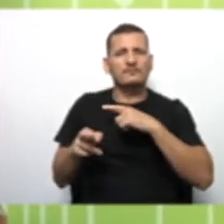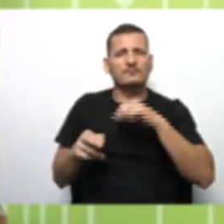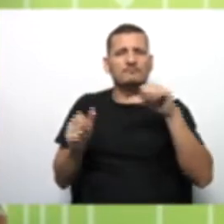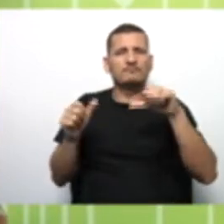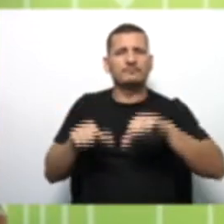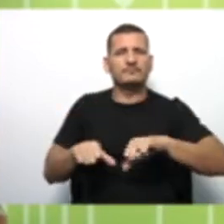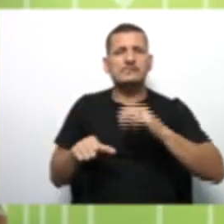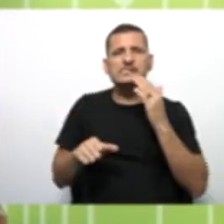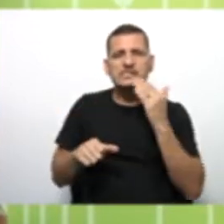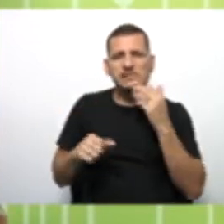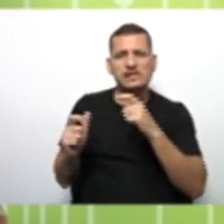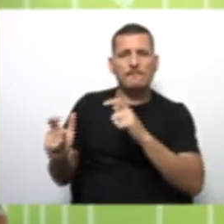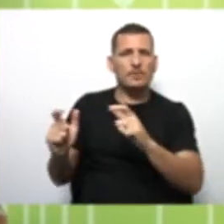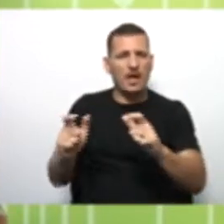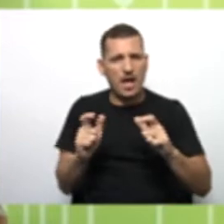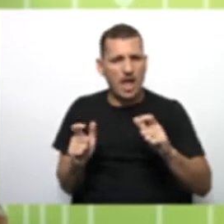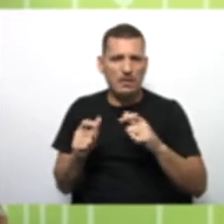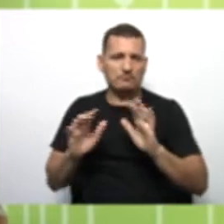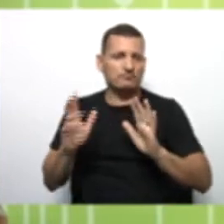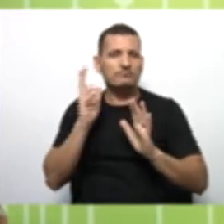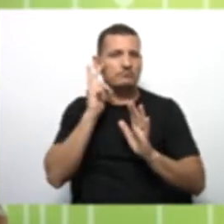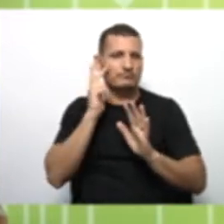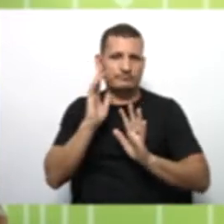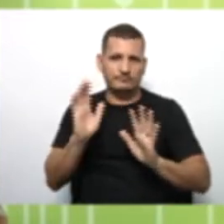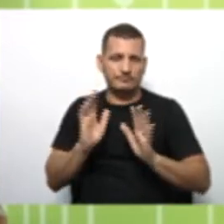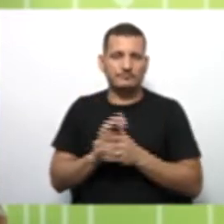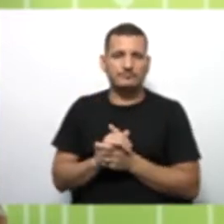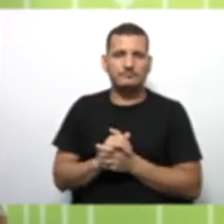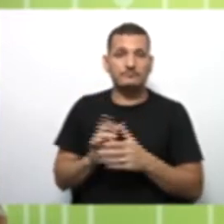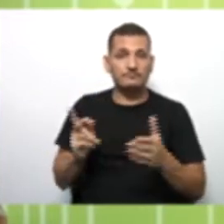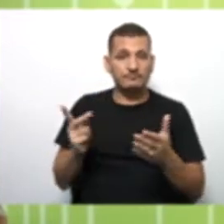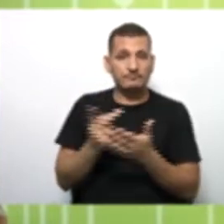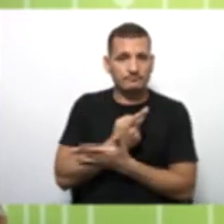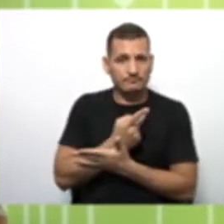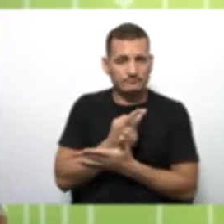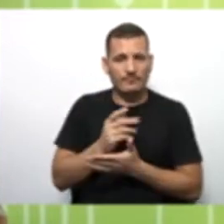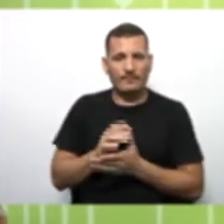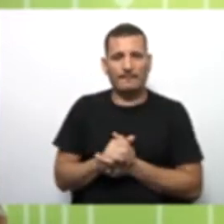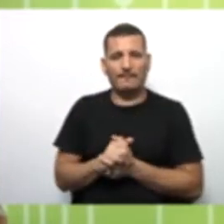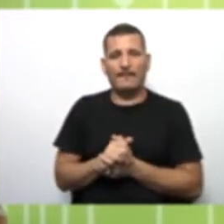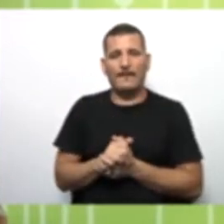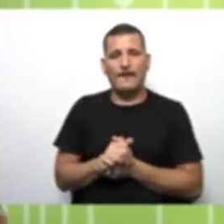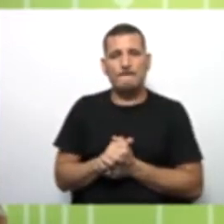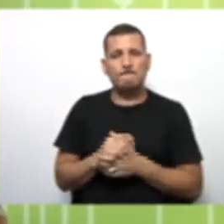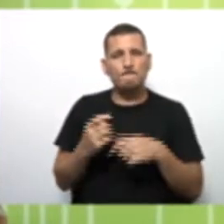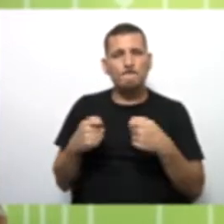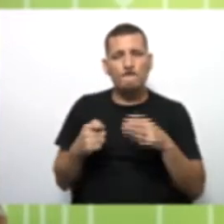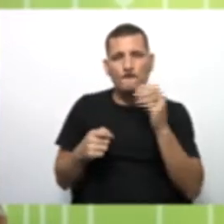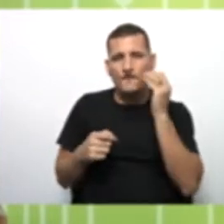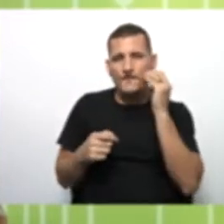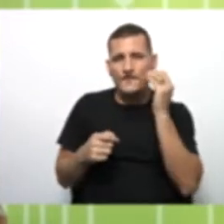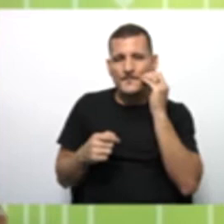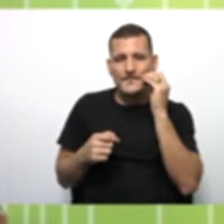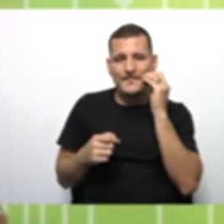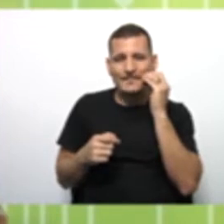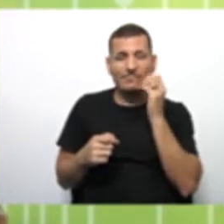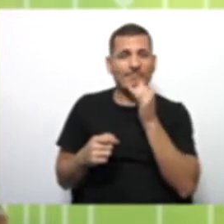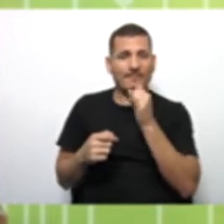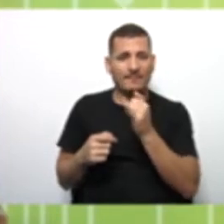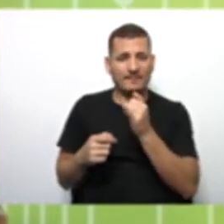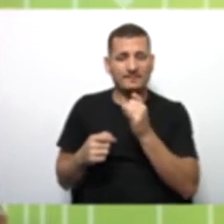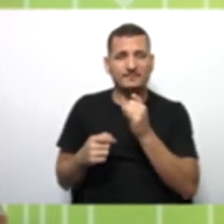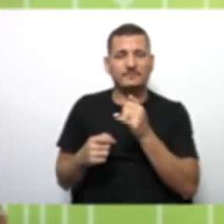pavimento, o que é comum em qualquer estado brasileiro. E aí o que acontece? Você tem que verificar se é melhor você